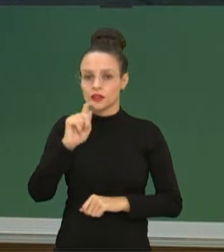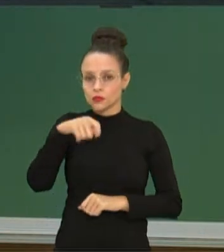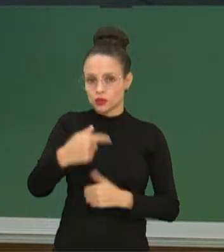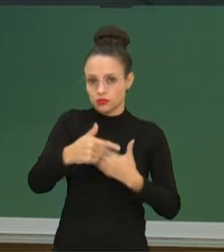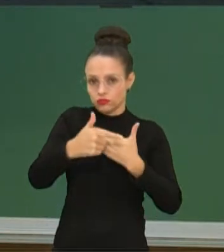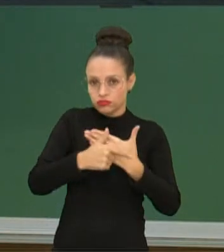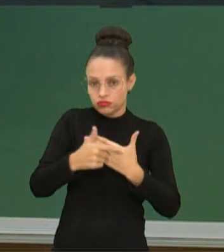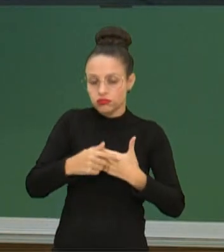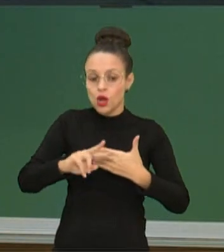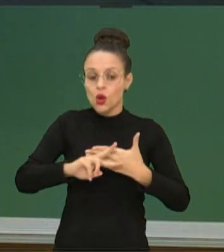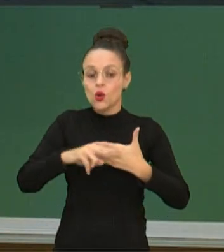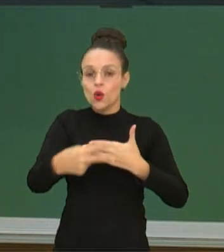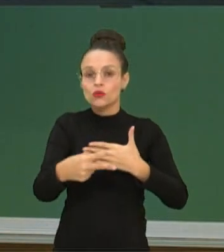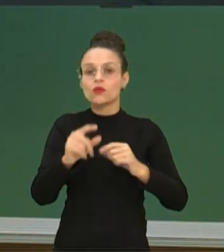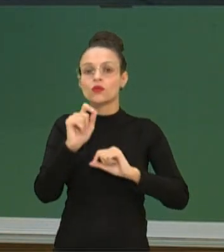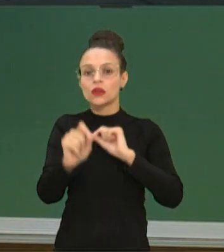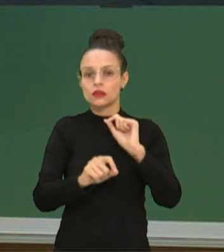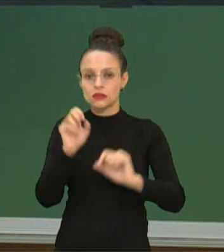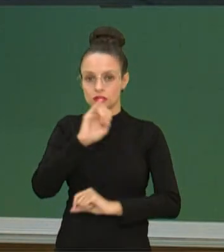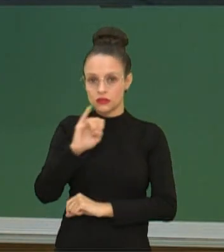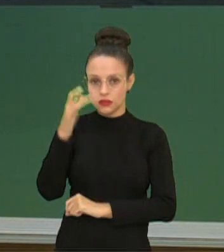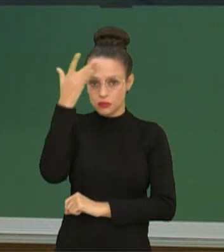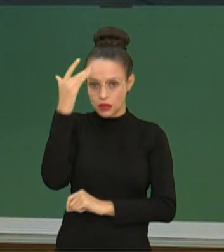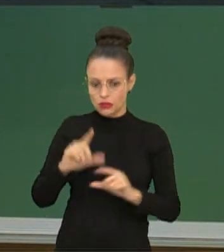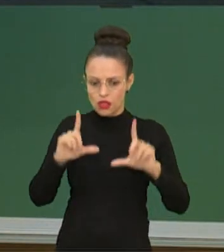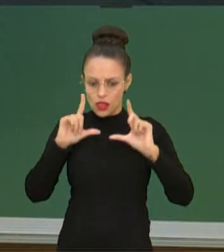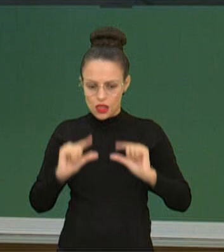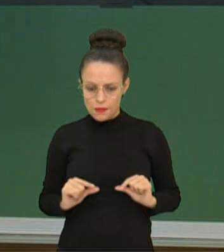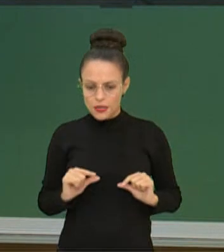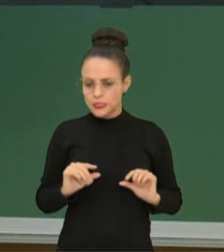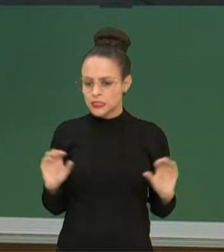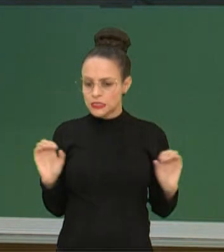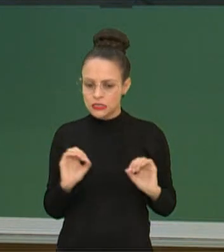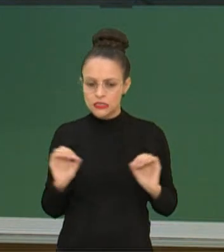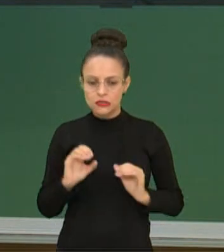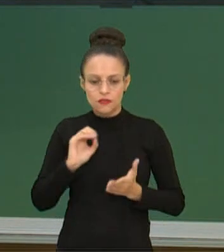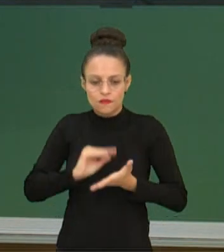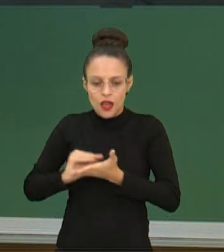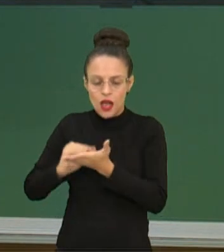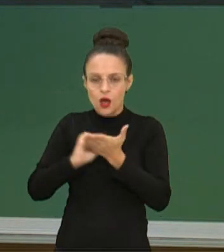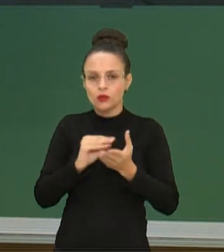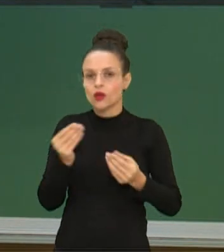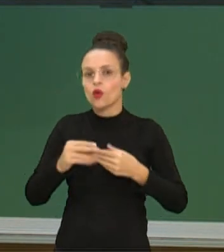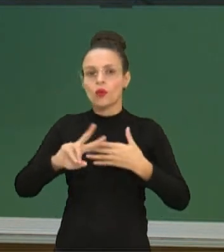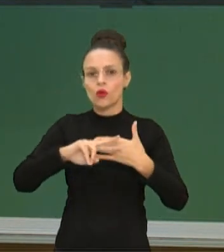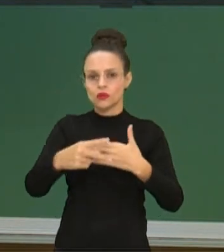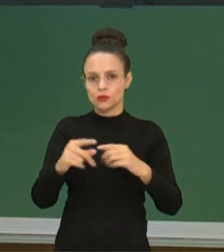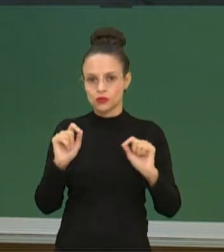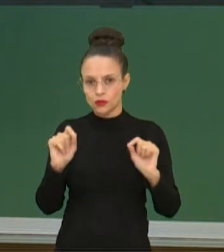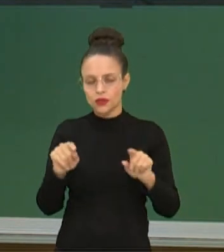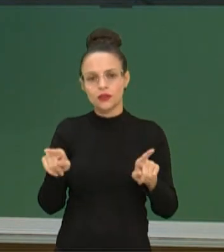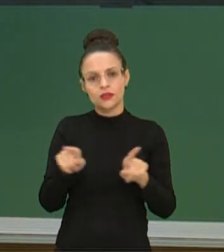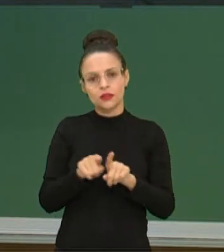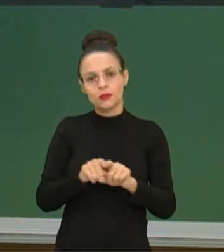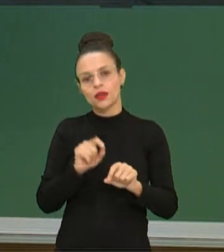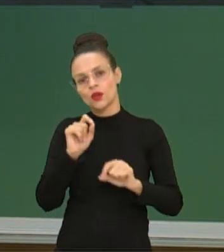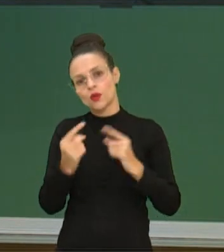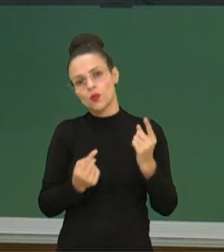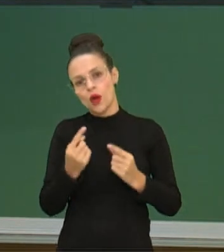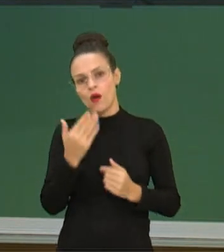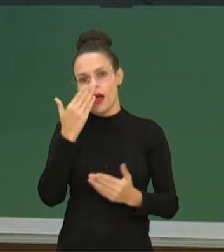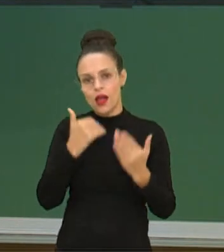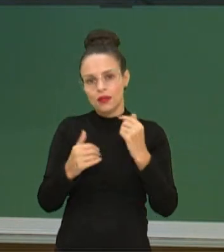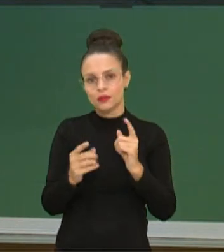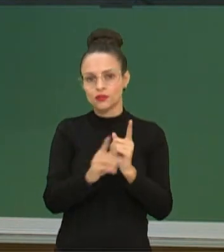das consequências, né, se a pessoa consumir menos, né, se tiver uma carência, tá? E em que alimentos a gente